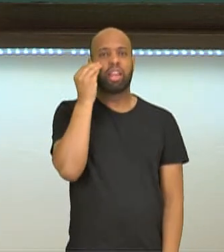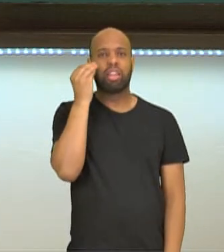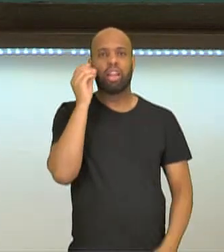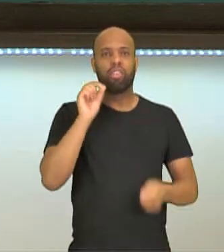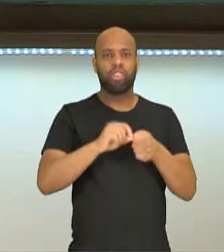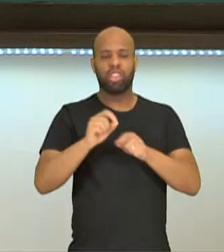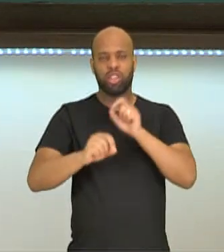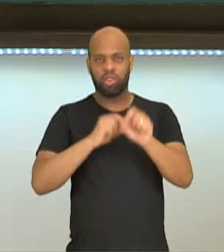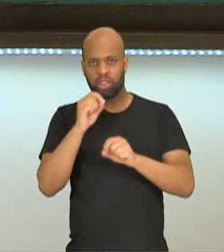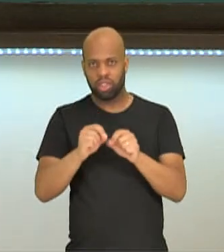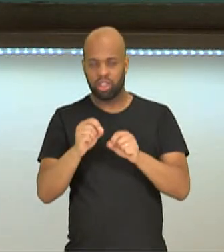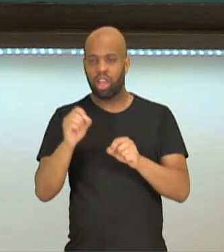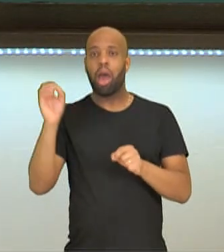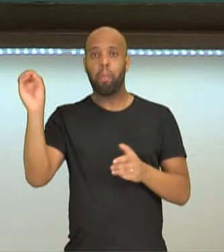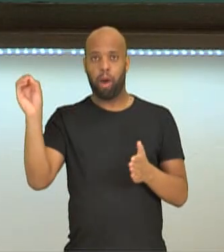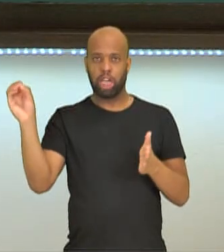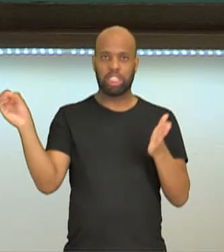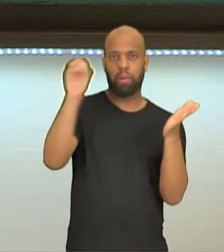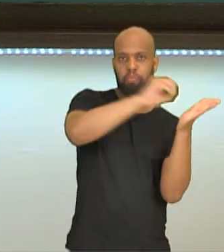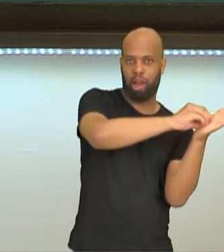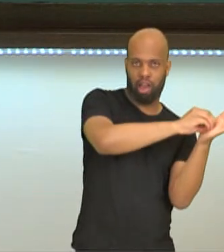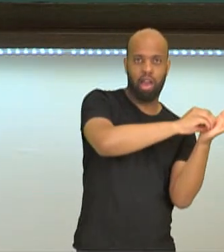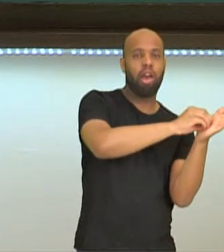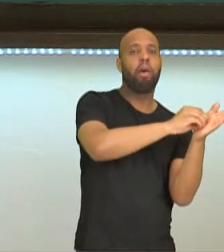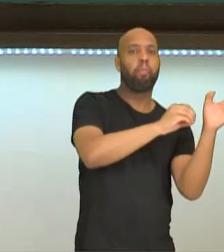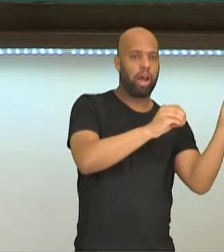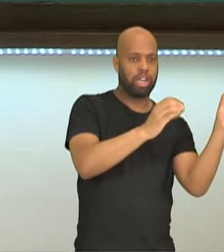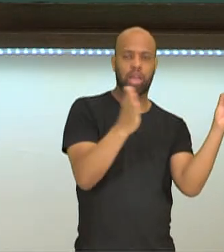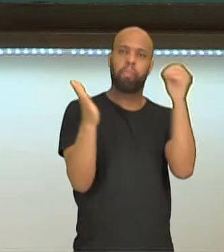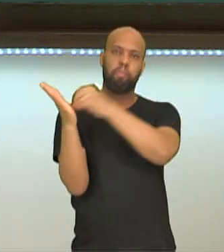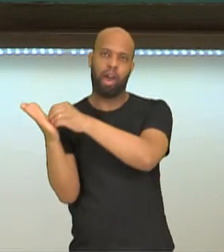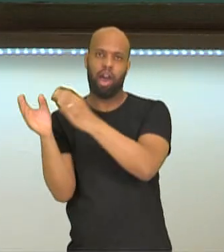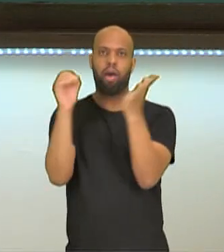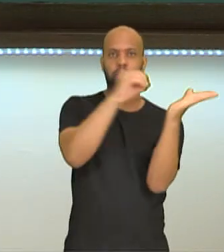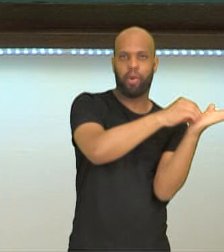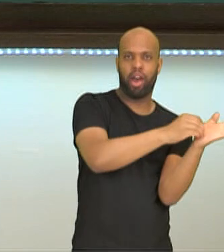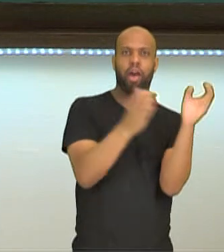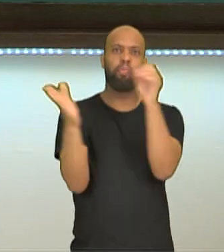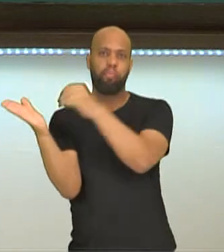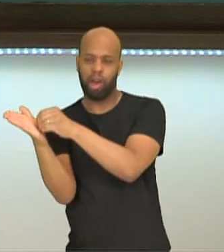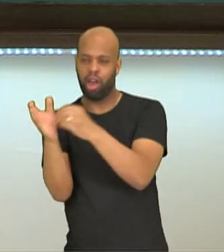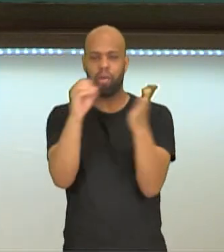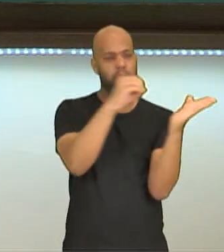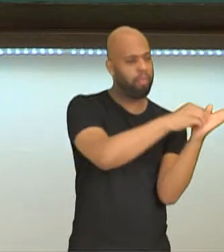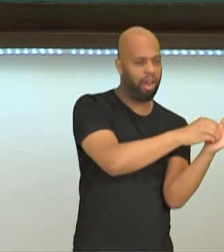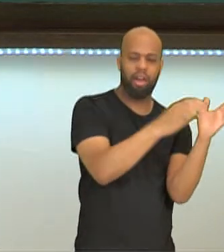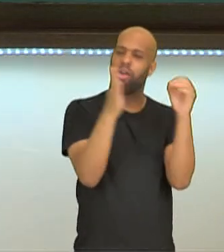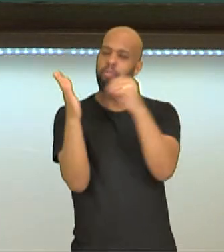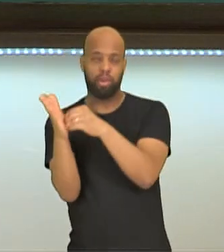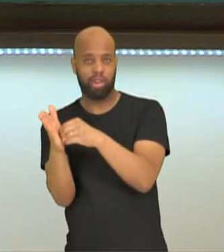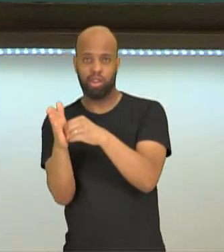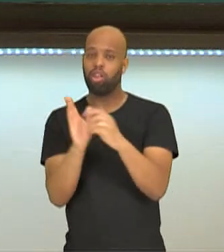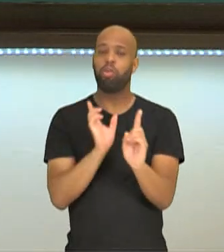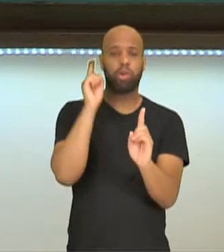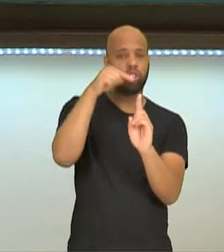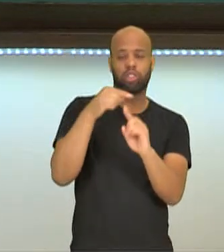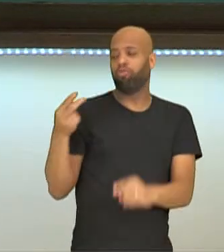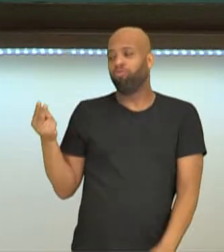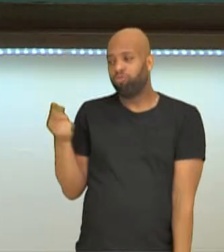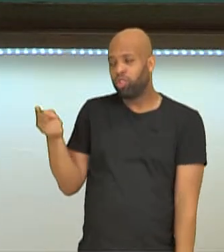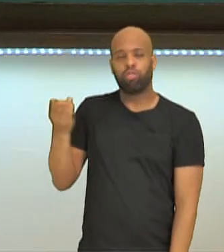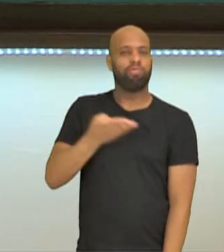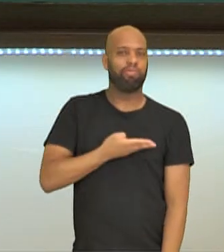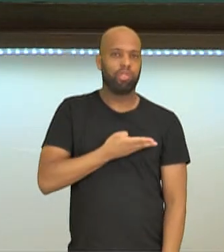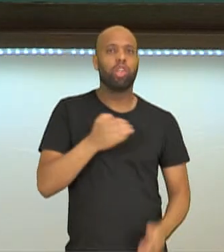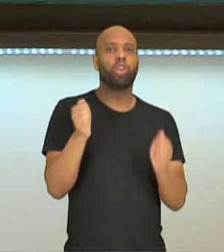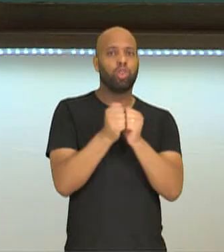ir perto da mão do meu colega. Eu busco fazer com que o meu colega acerte a rebatida. E se por acaso ou eu ou o colega